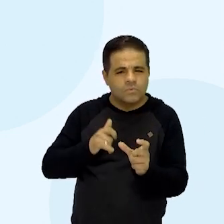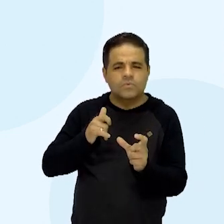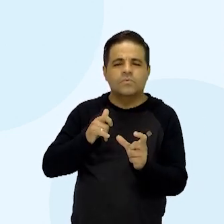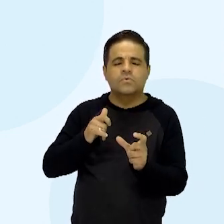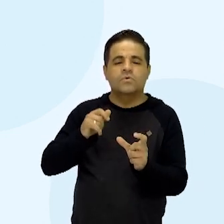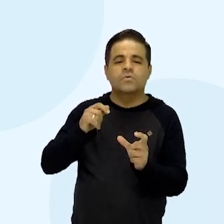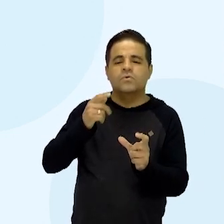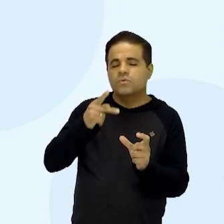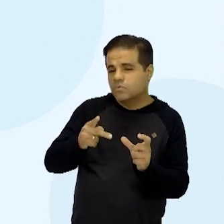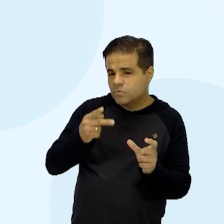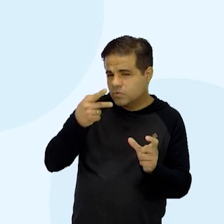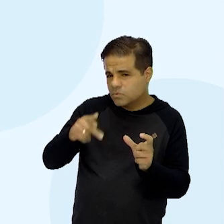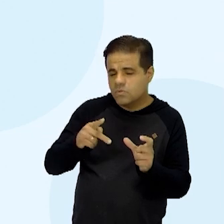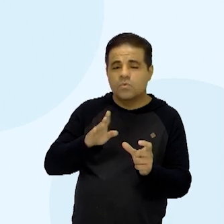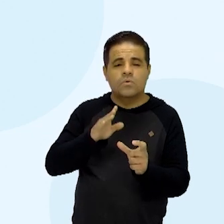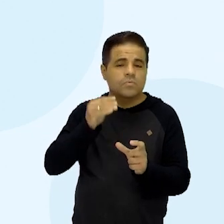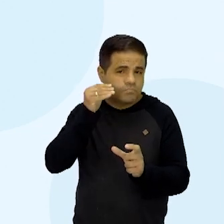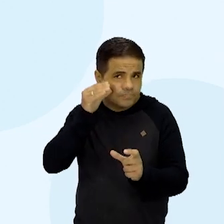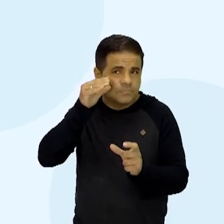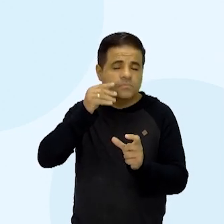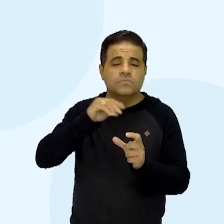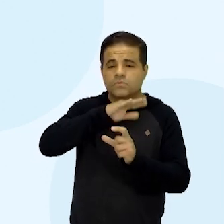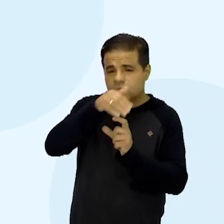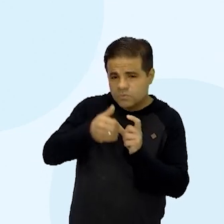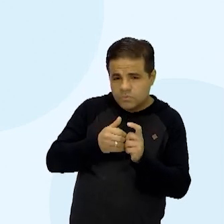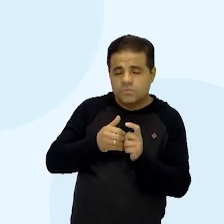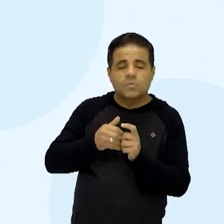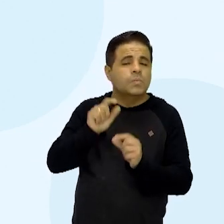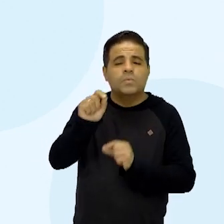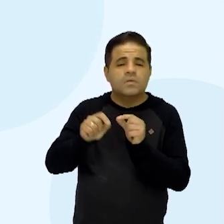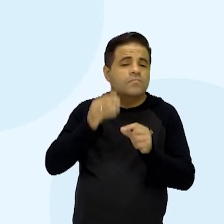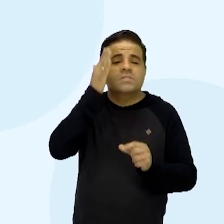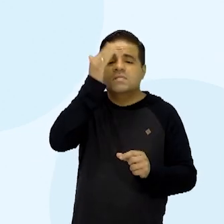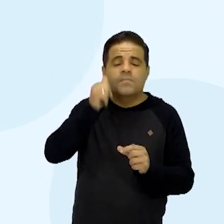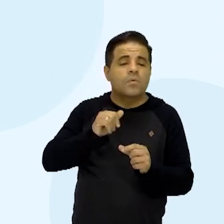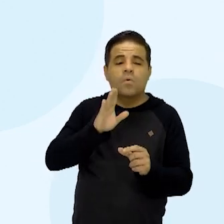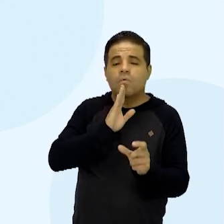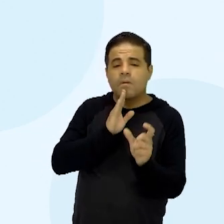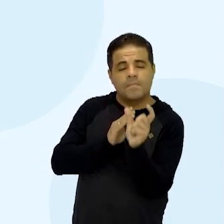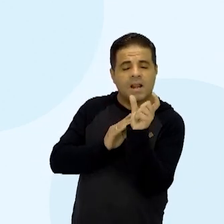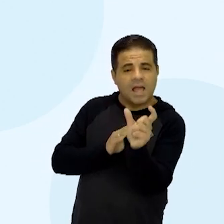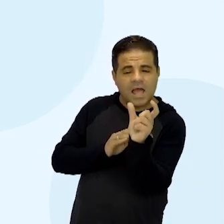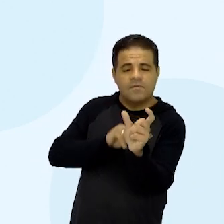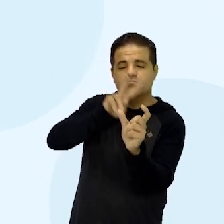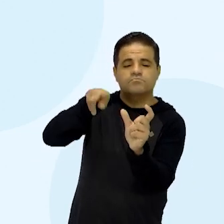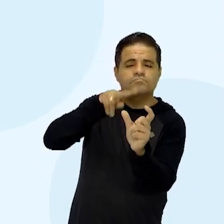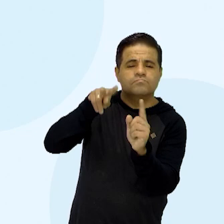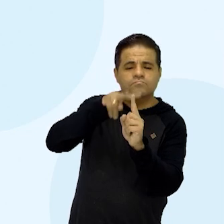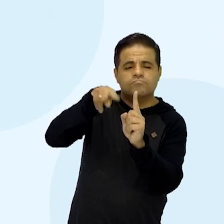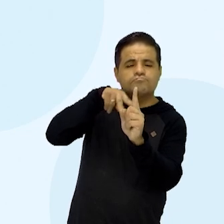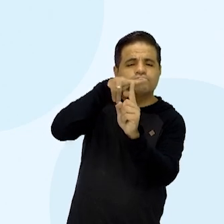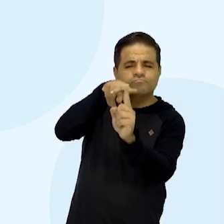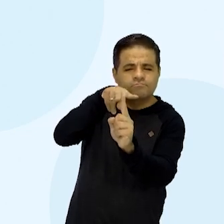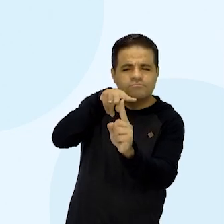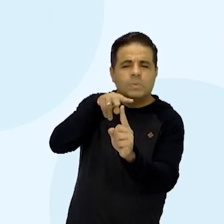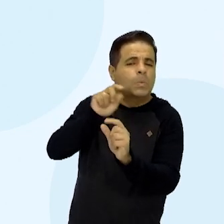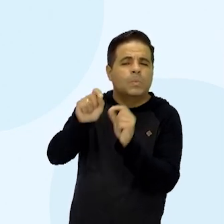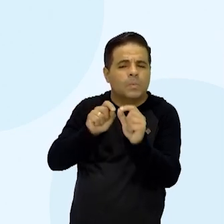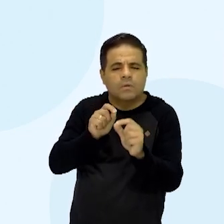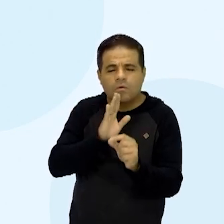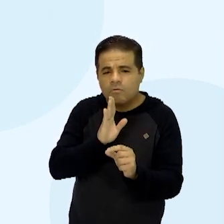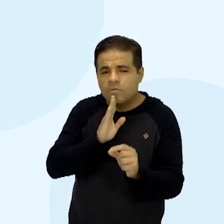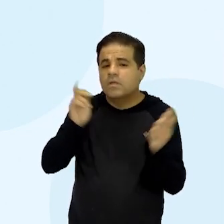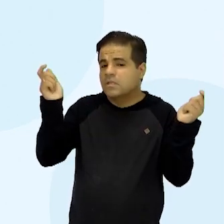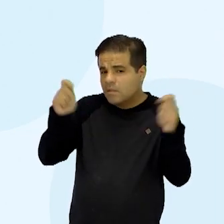usando seus conhecimentos prévios, o que você sabe sobre a palavra estereótipo, stereotype?